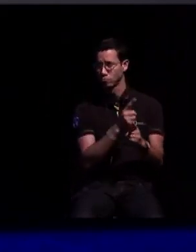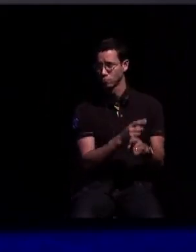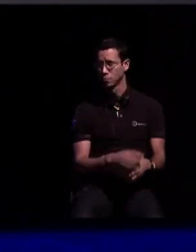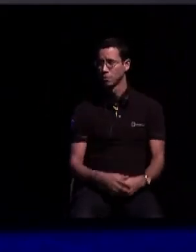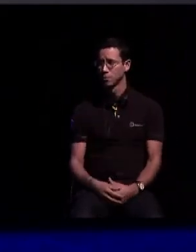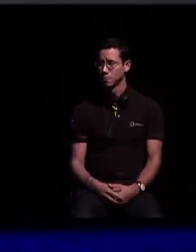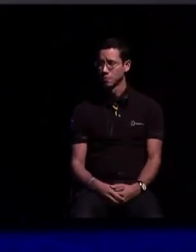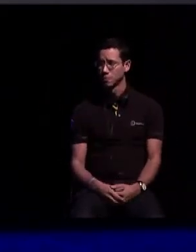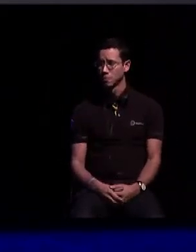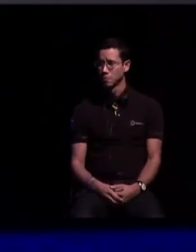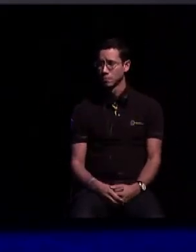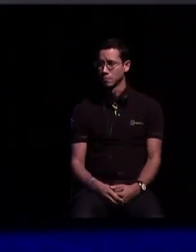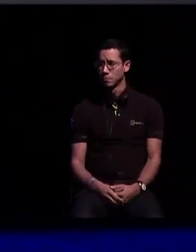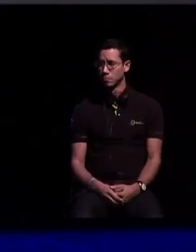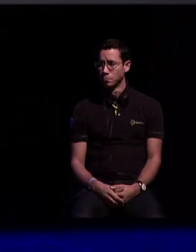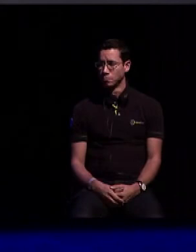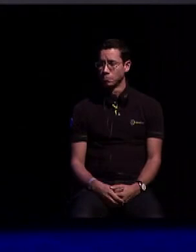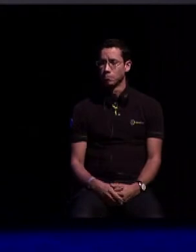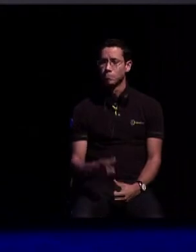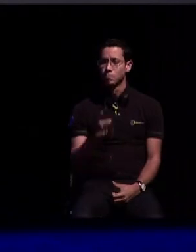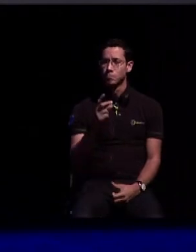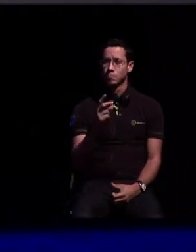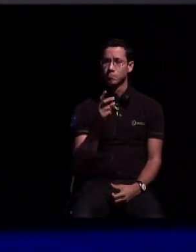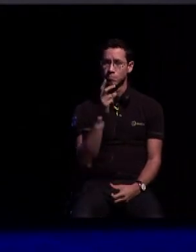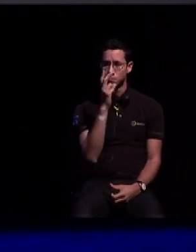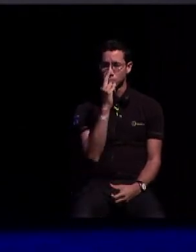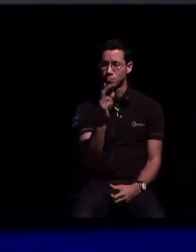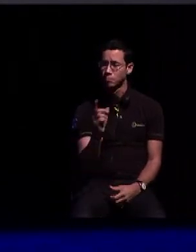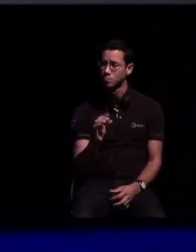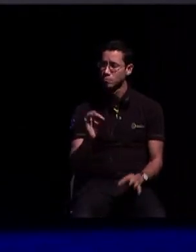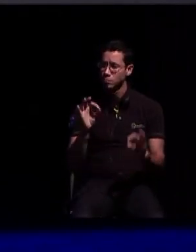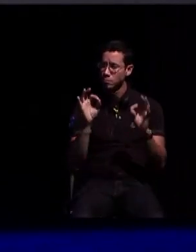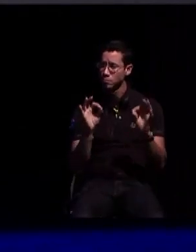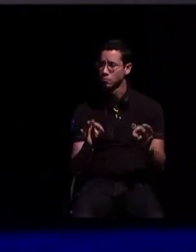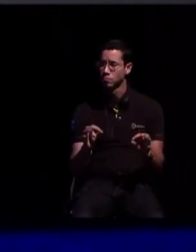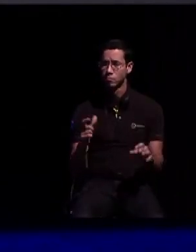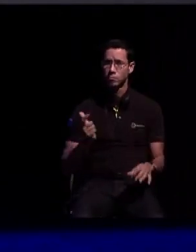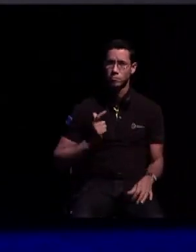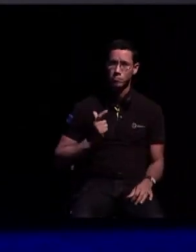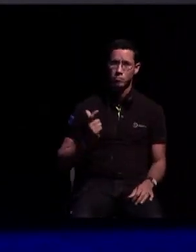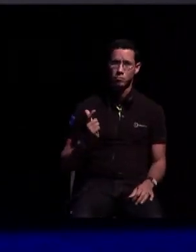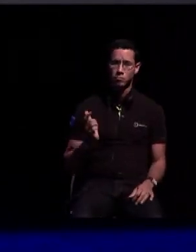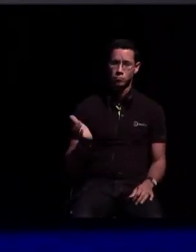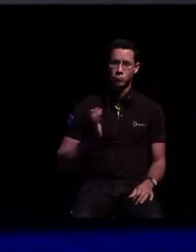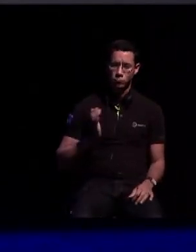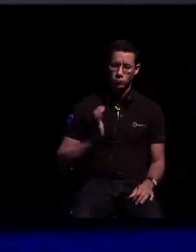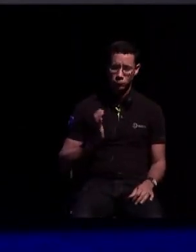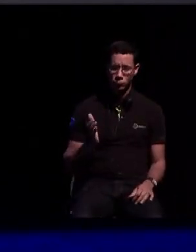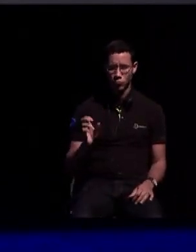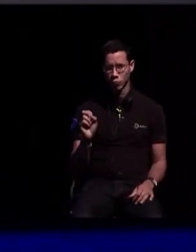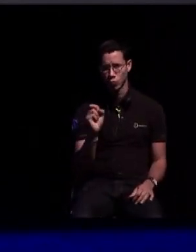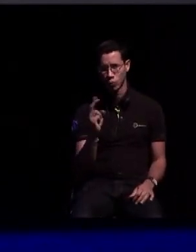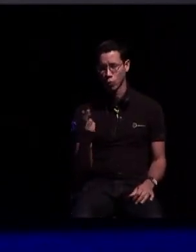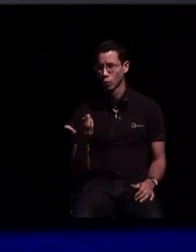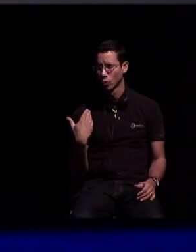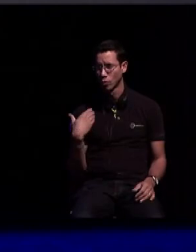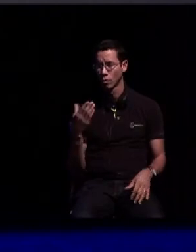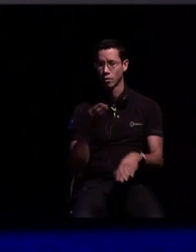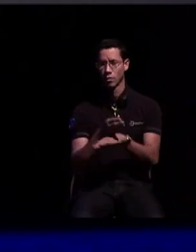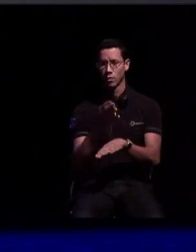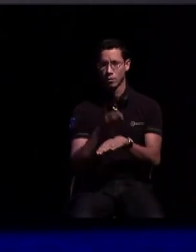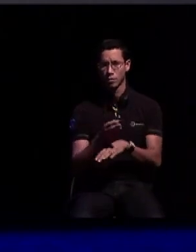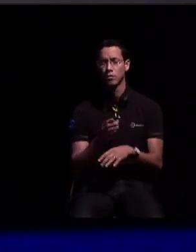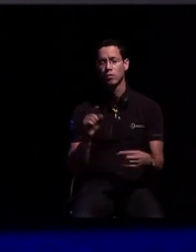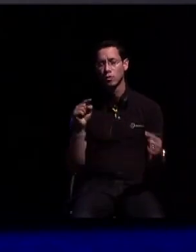não necessariamente me parece ter a ver com você ter muito dinheiro, etc., ou você poder ter acesso a isso, mas